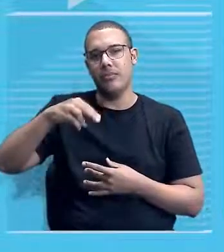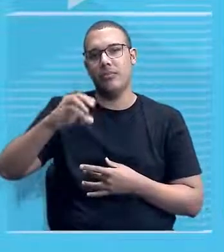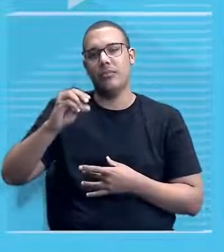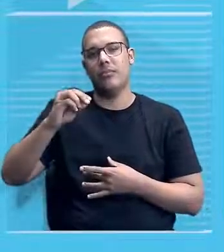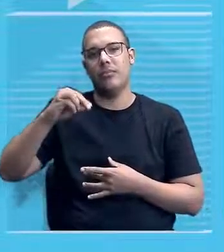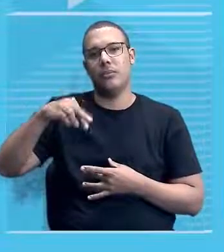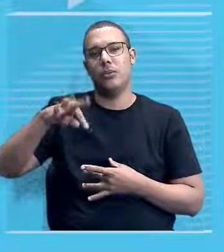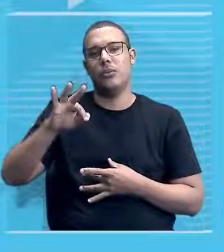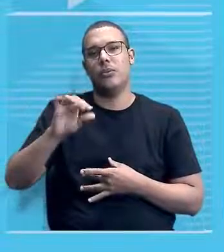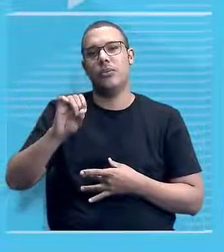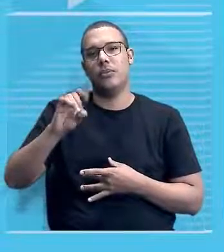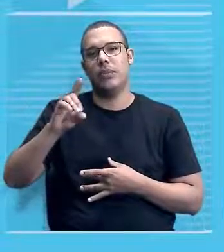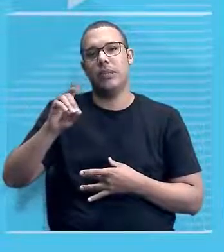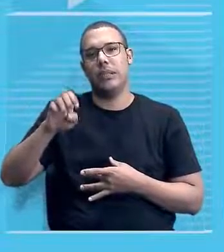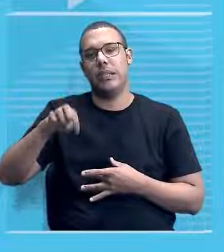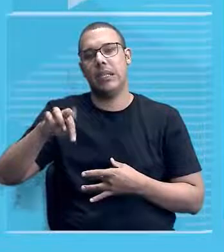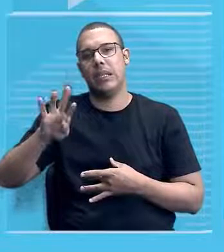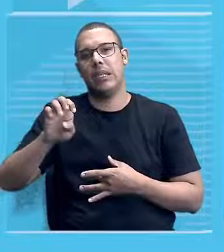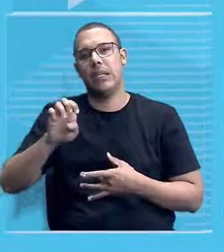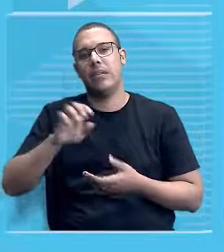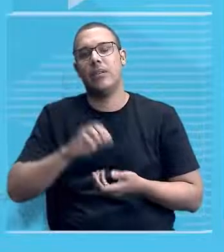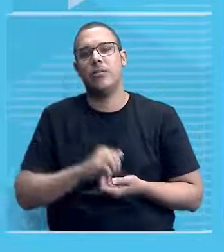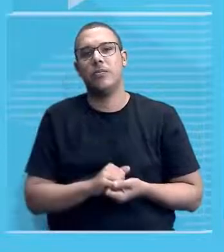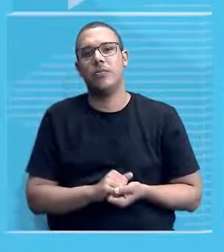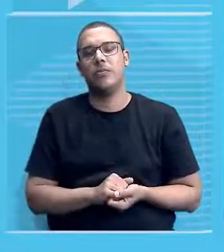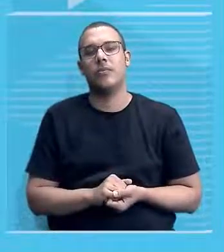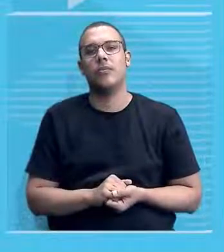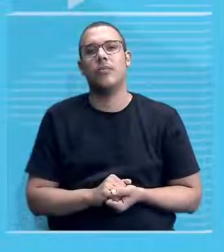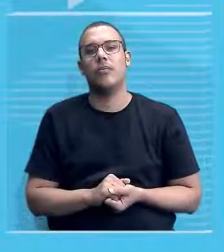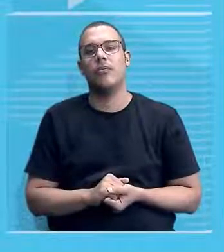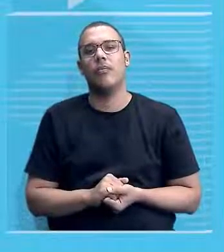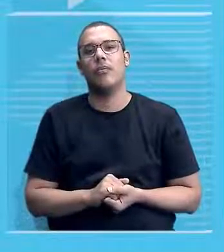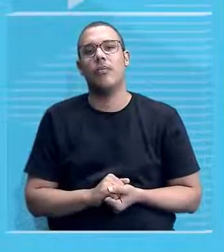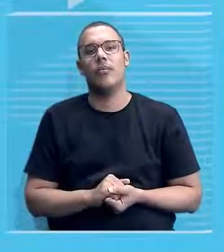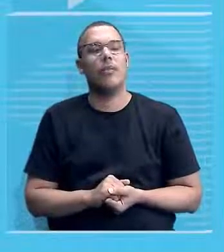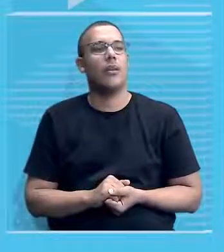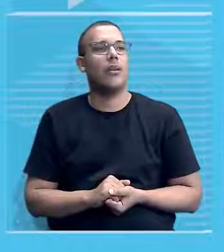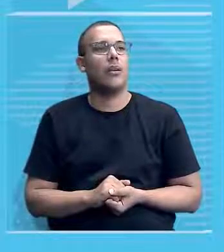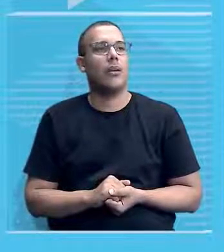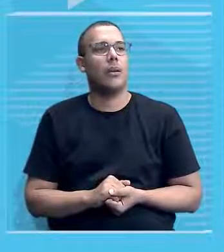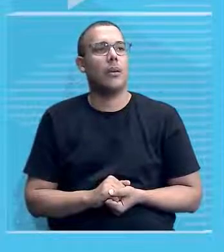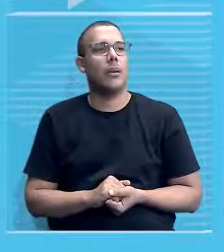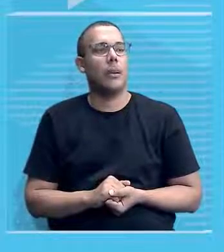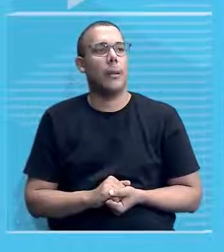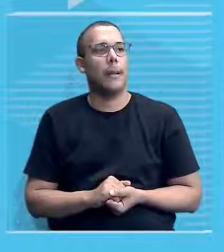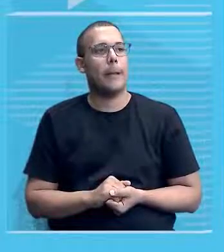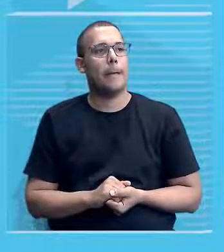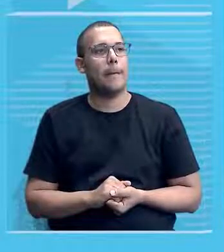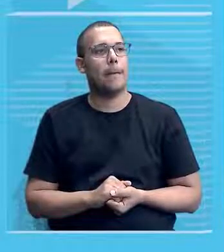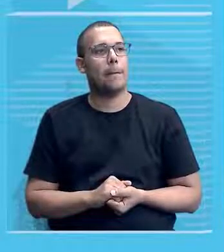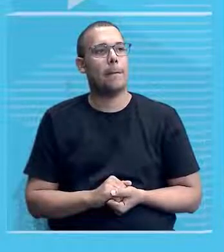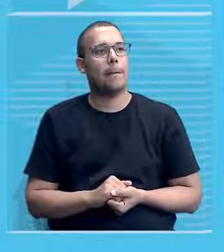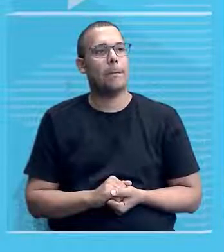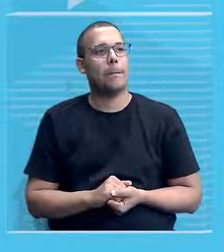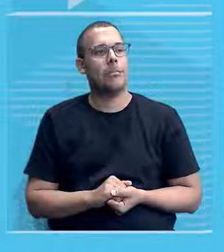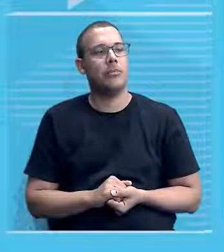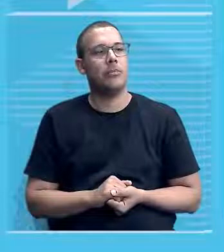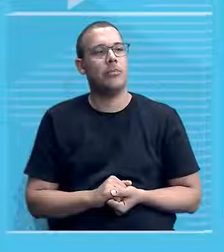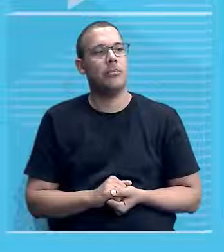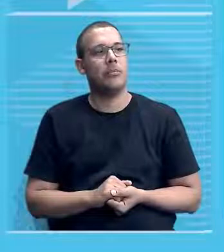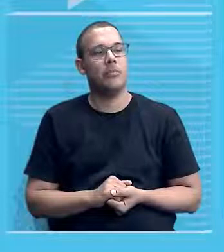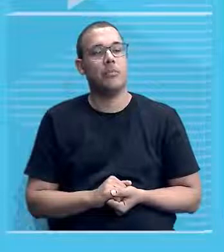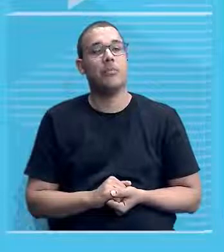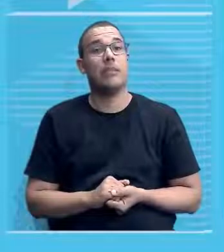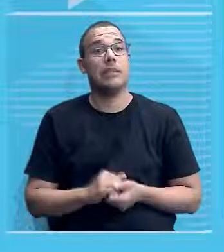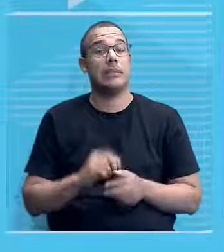E aí os poetas intelectuais Inconfidentes bicho pegou foi